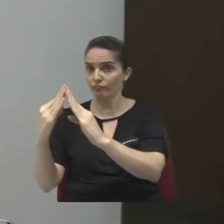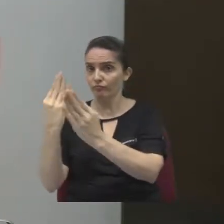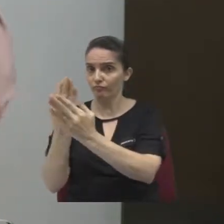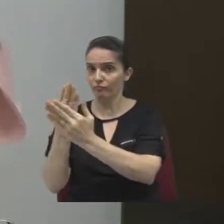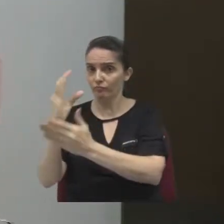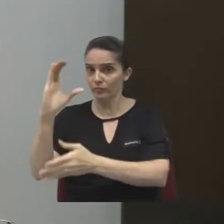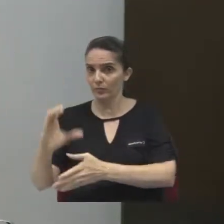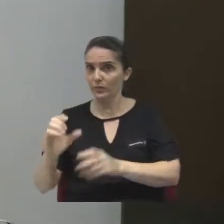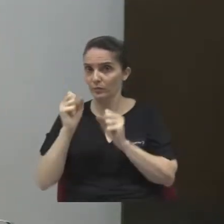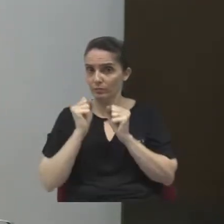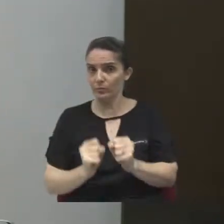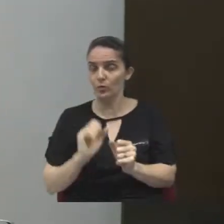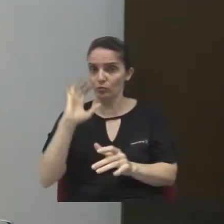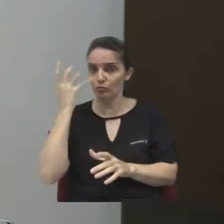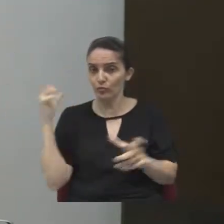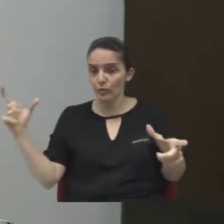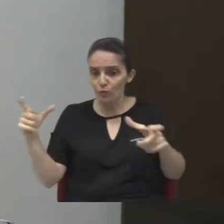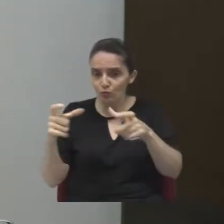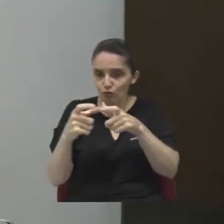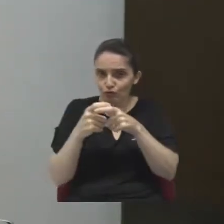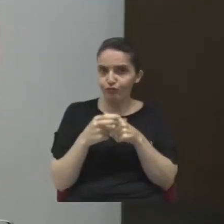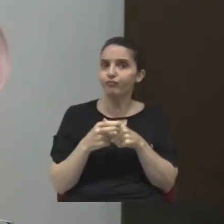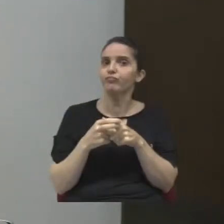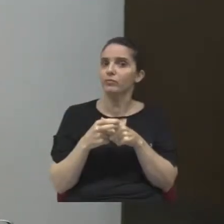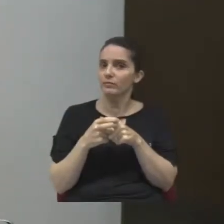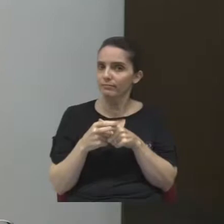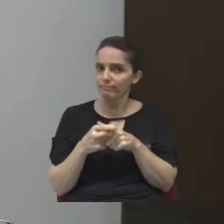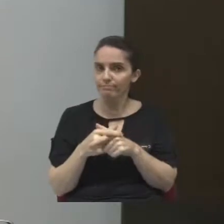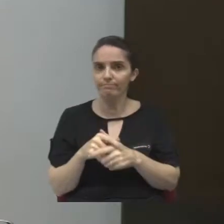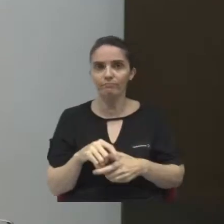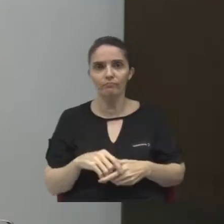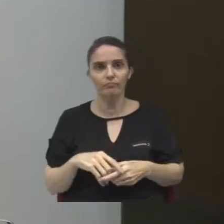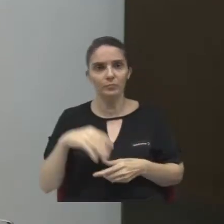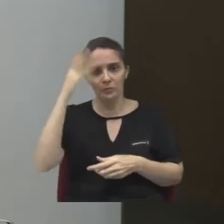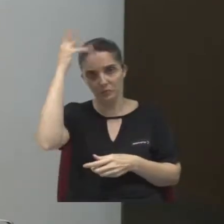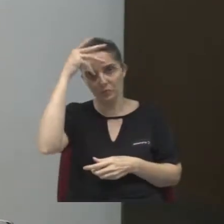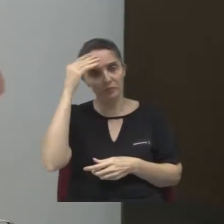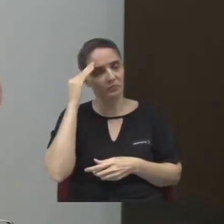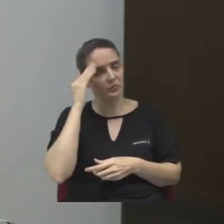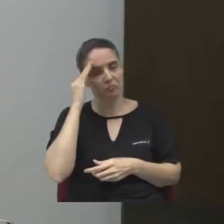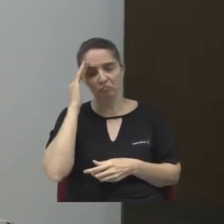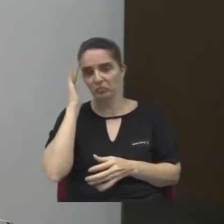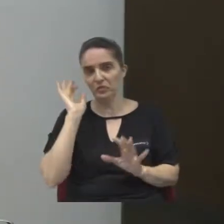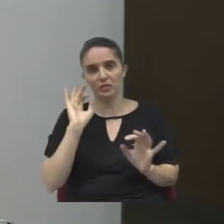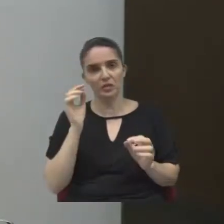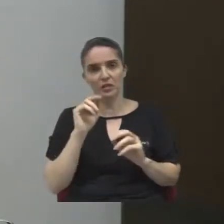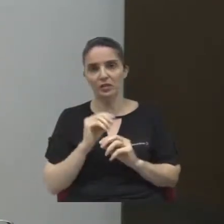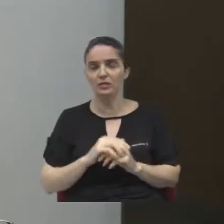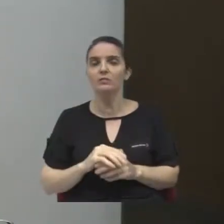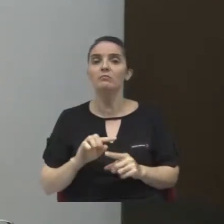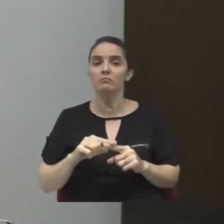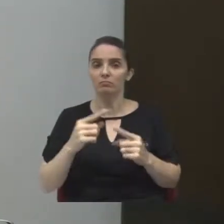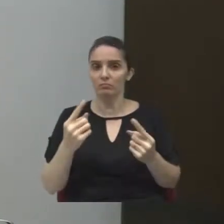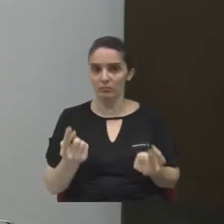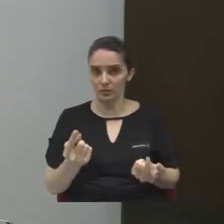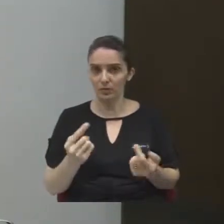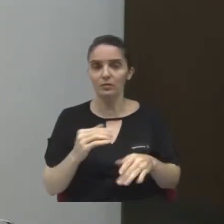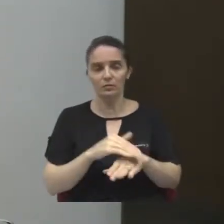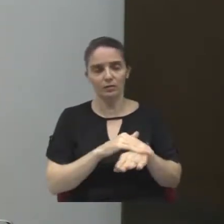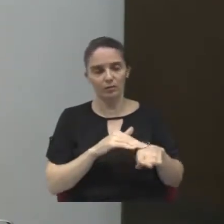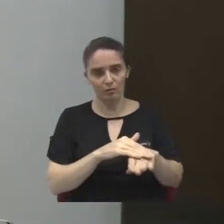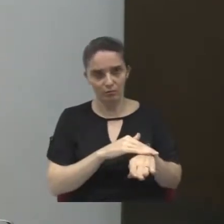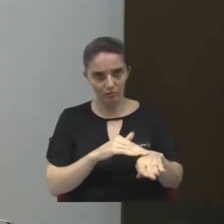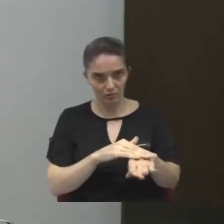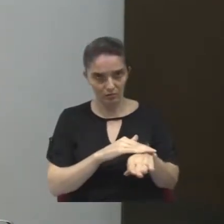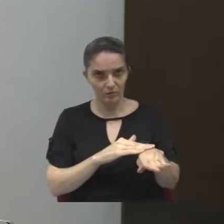Então, levanto isso com muita cautela, não entendo da área, mas vou tentar entrar nesse assunto